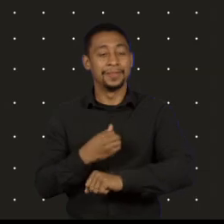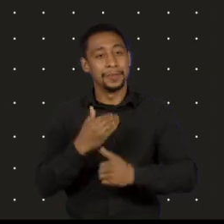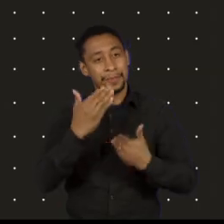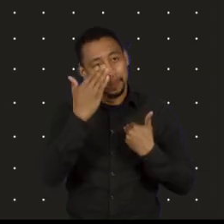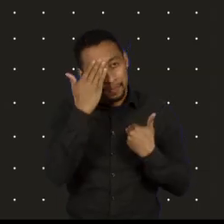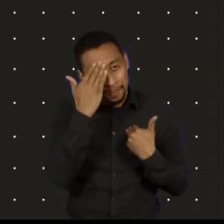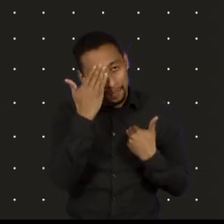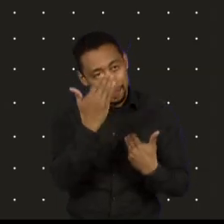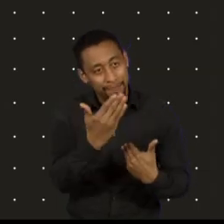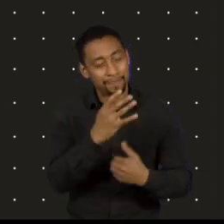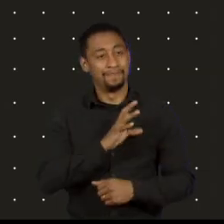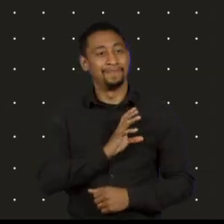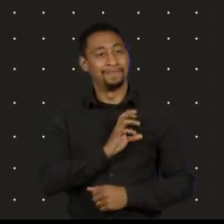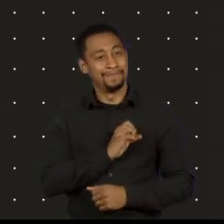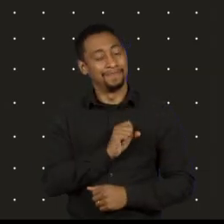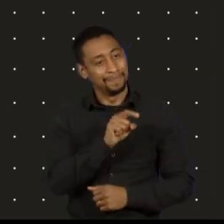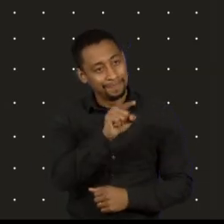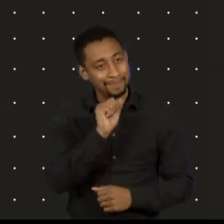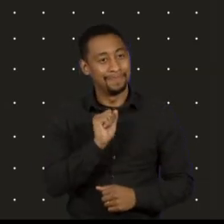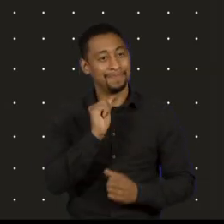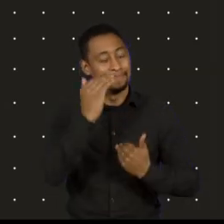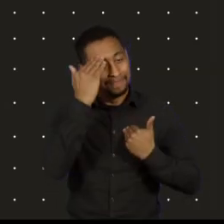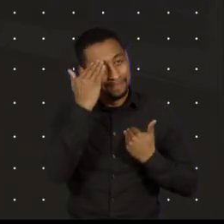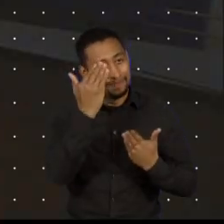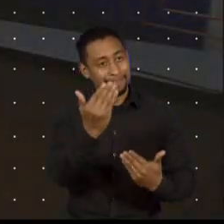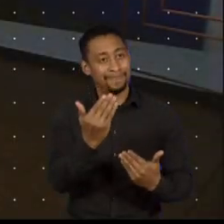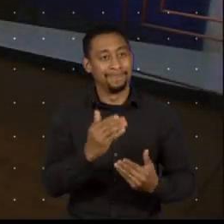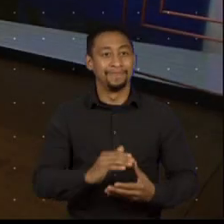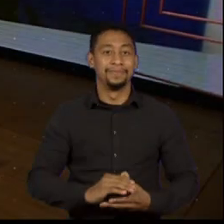Obrigado, meu amor. Obrigado por tudo.